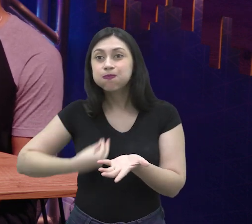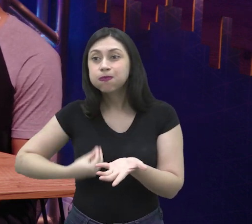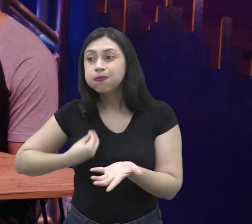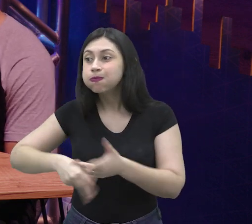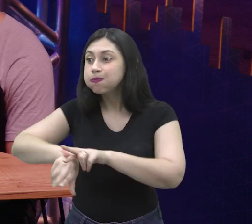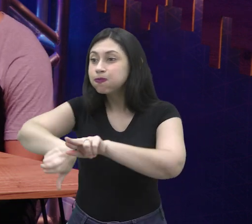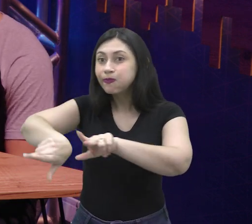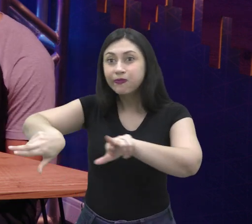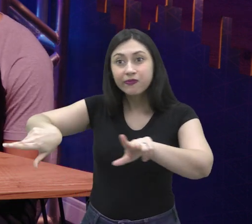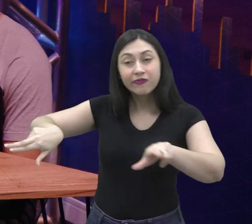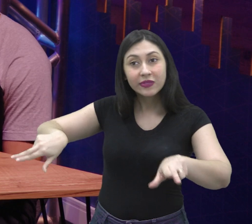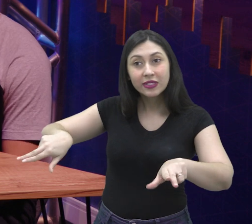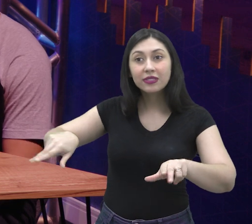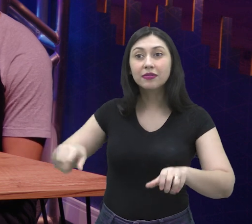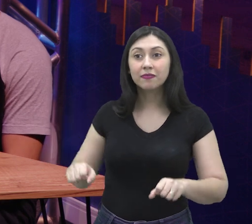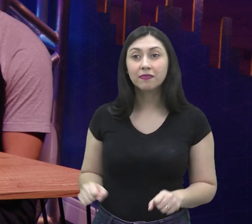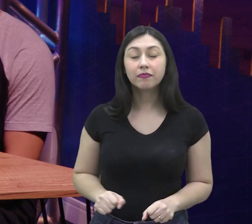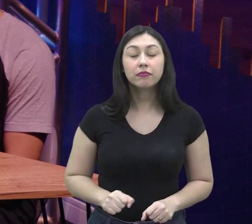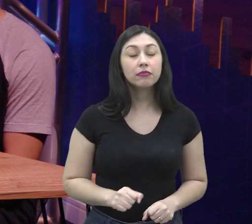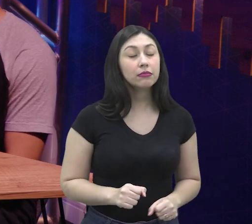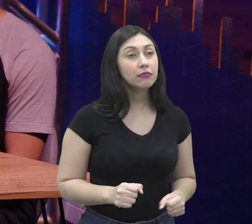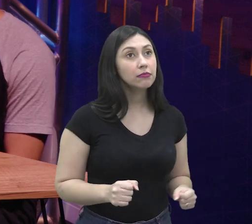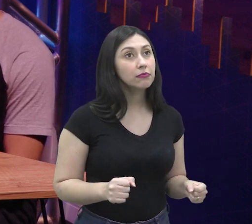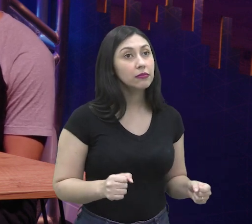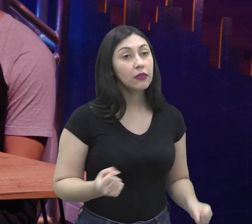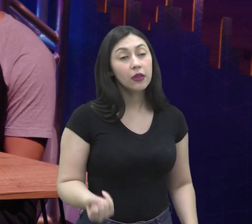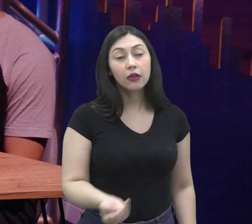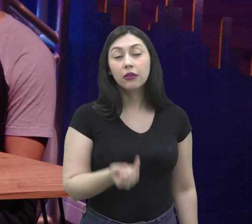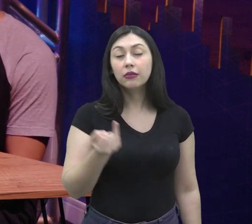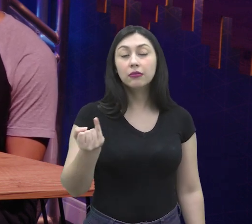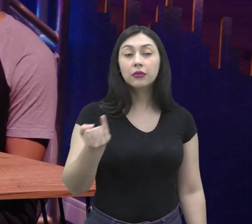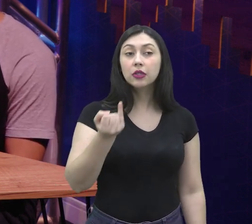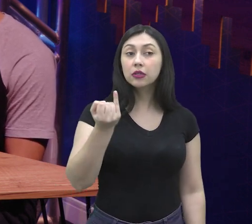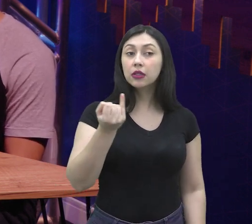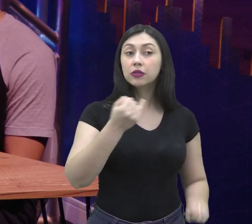de fato pela queimada. Perfeito. E assim, é